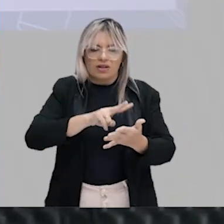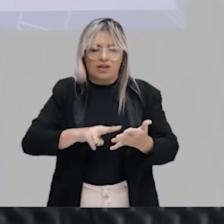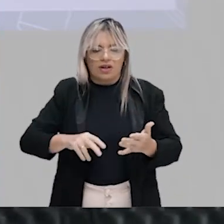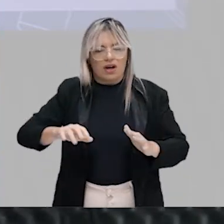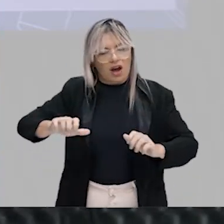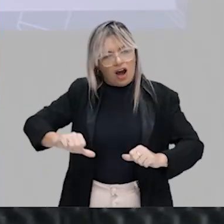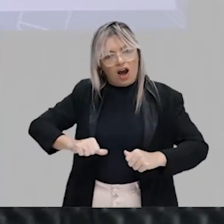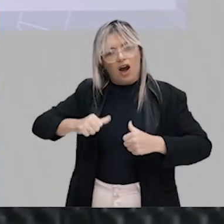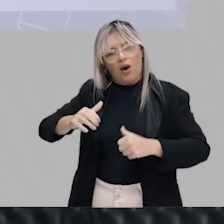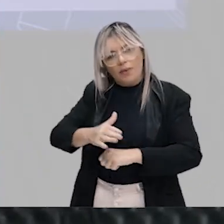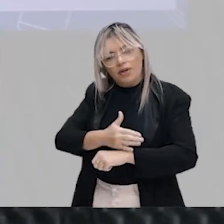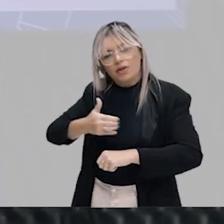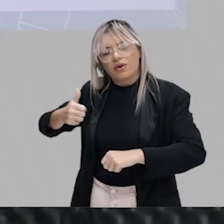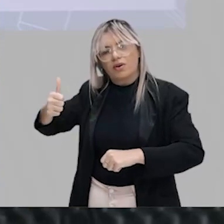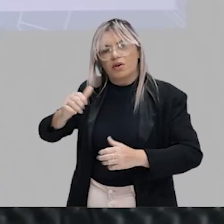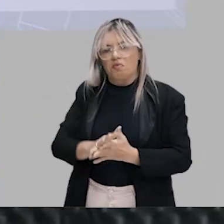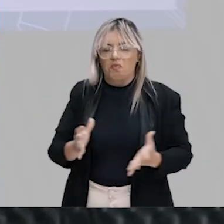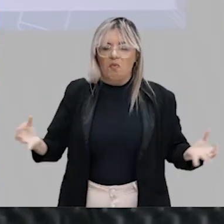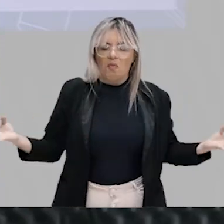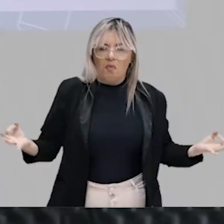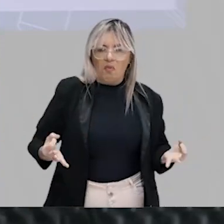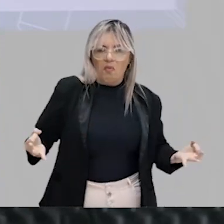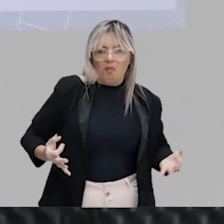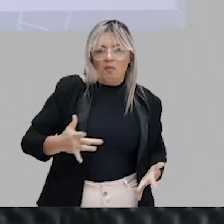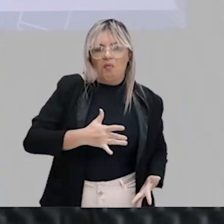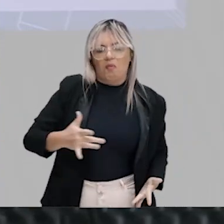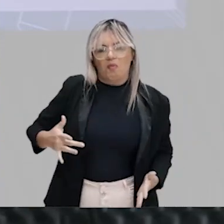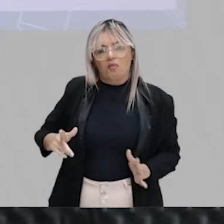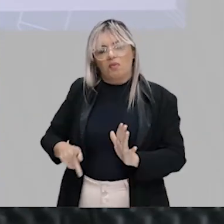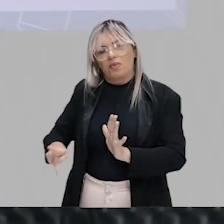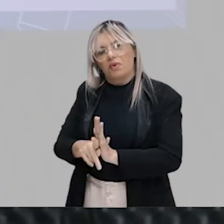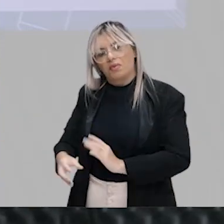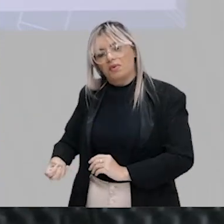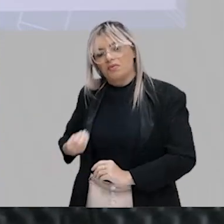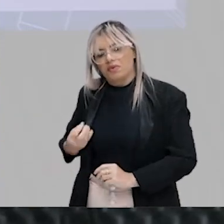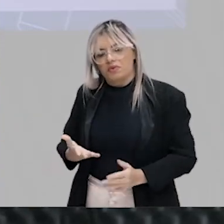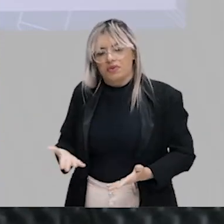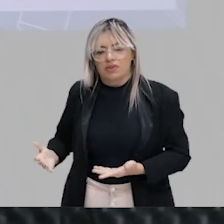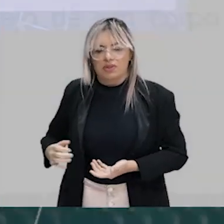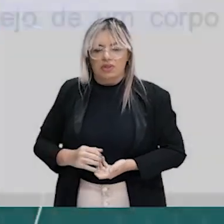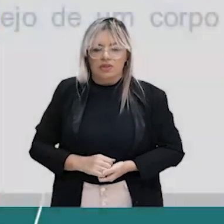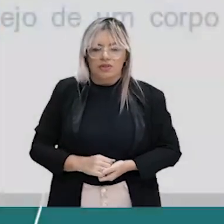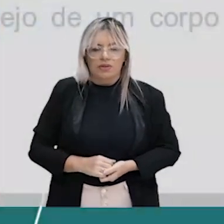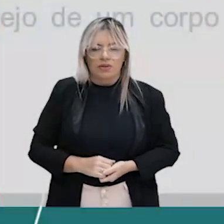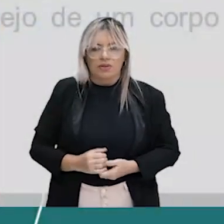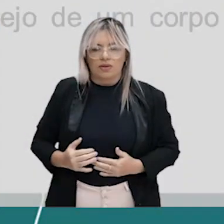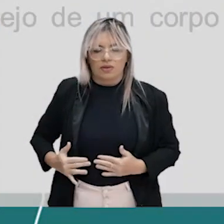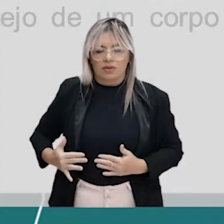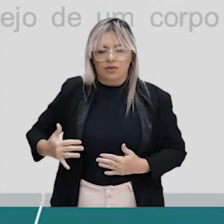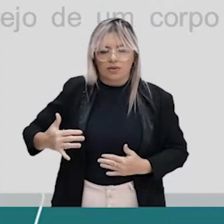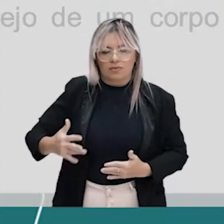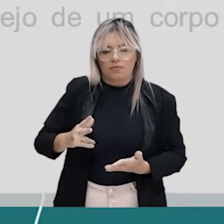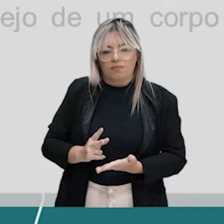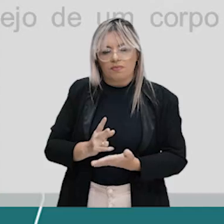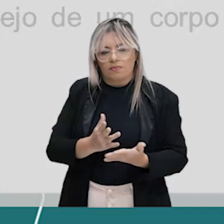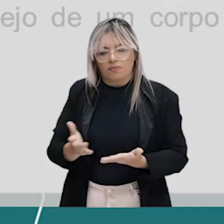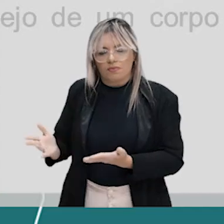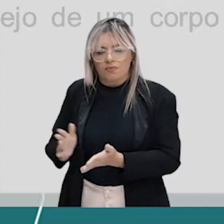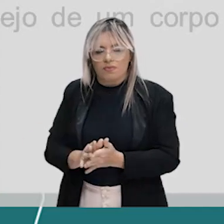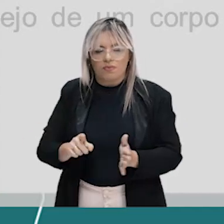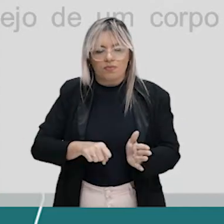aumenta, otimiza, melhora a saúde do indivíduo. Beleza? Vamos avançando. Uma questão aqui do